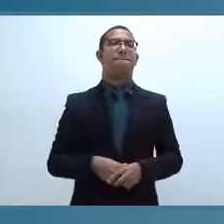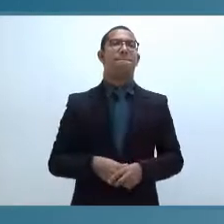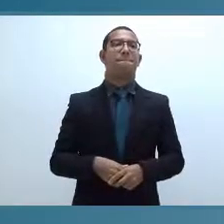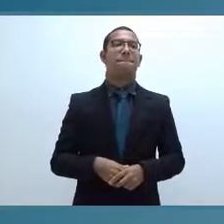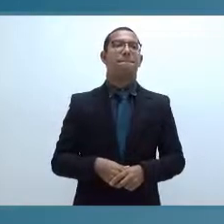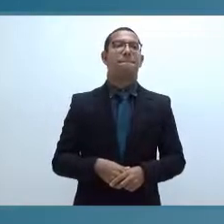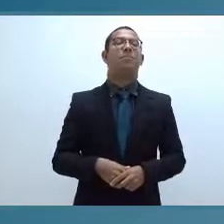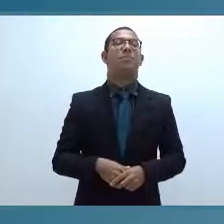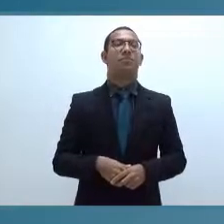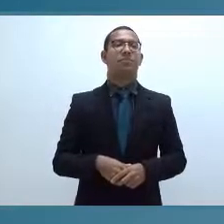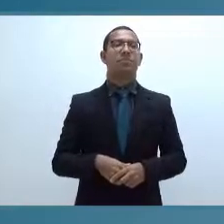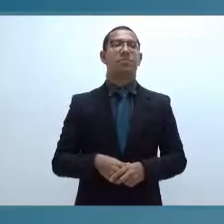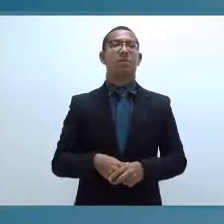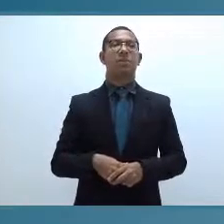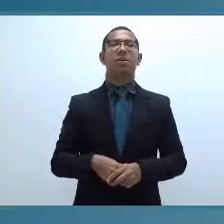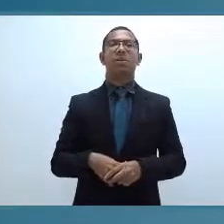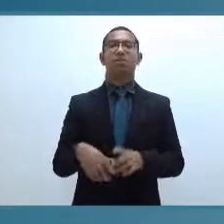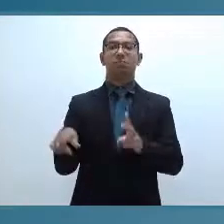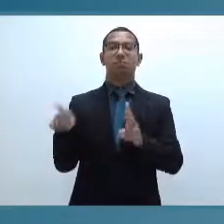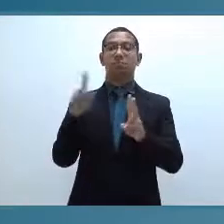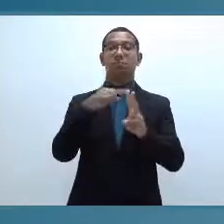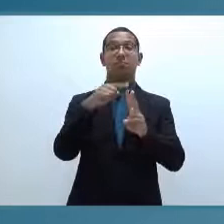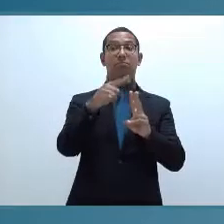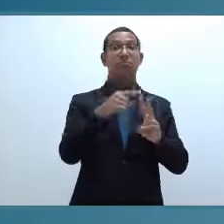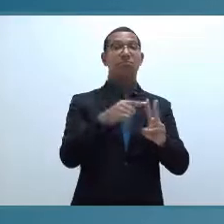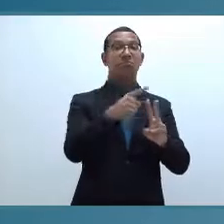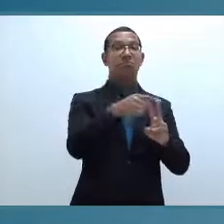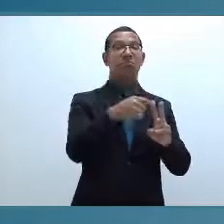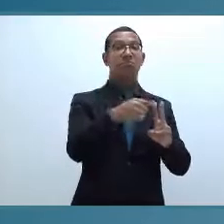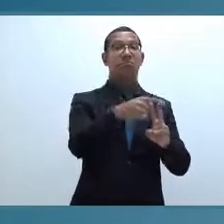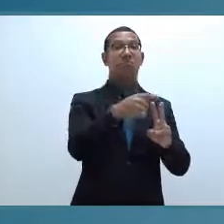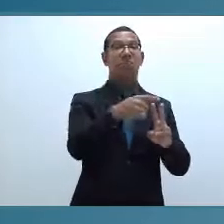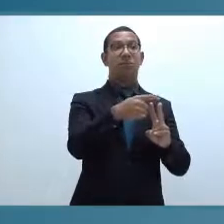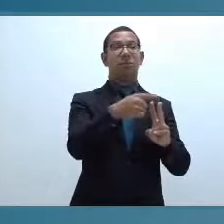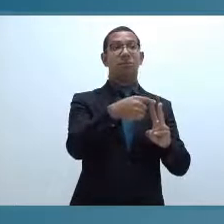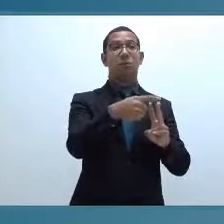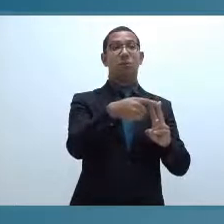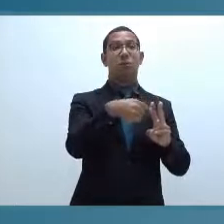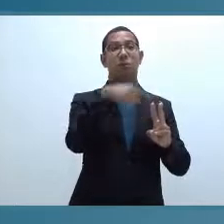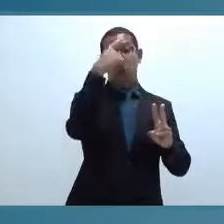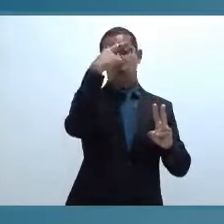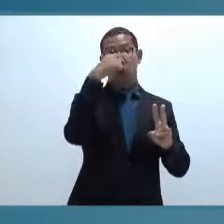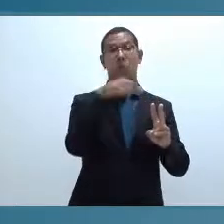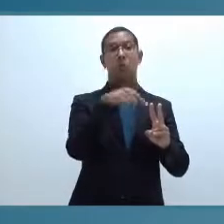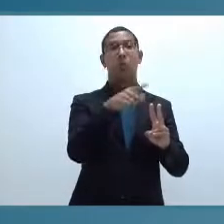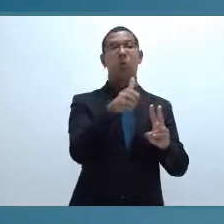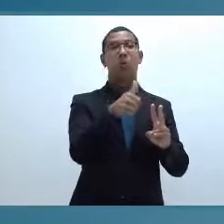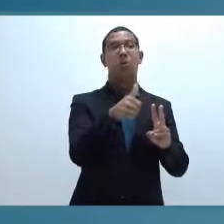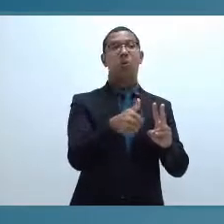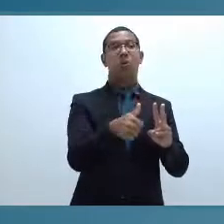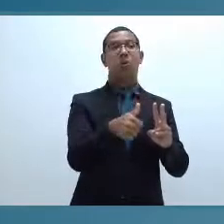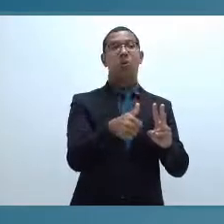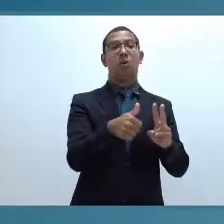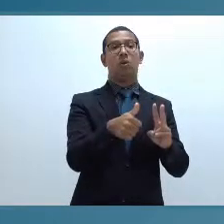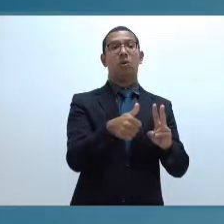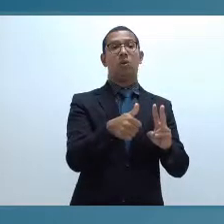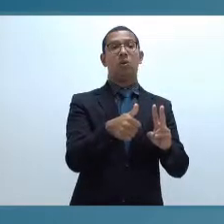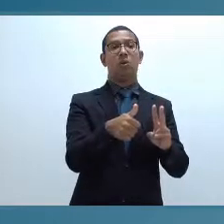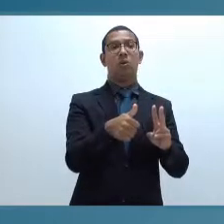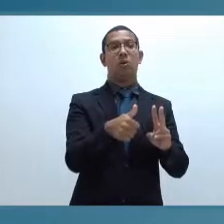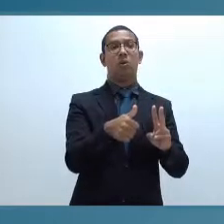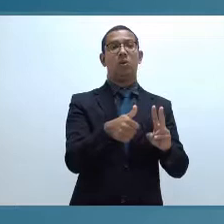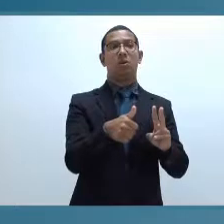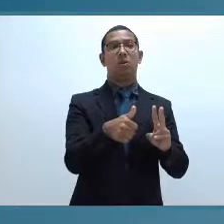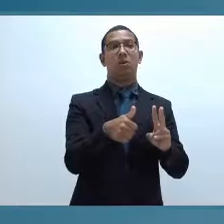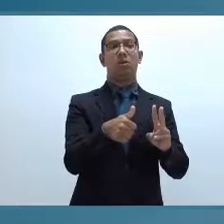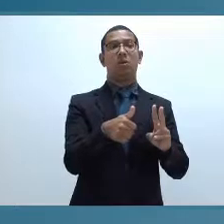divergência. Ah, então, sendo assim, eu não vou acompanhar a divergência, vou acompanhar o entendimento da desembargadora